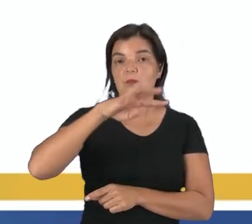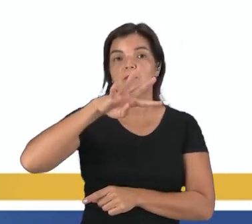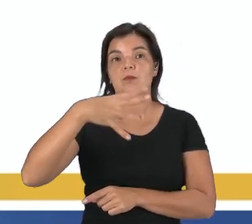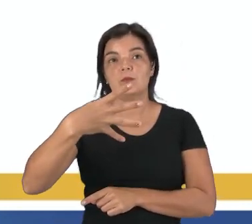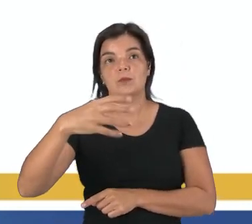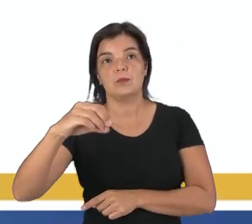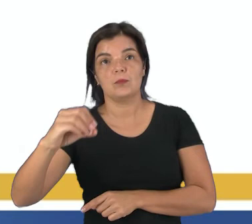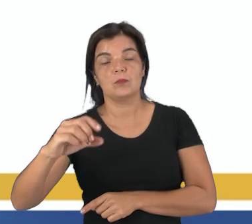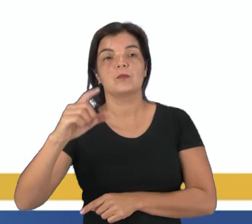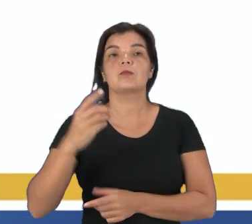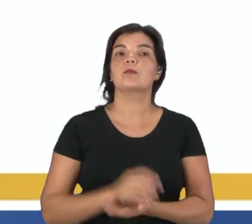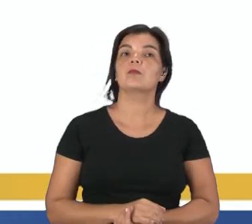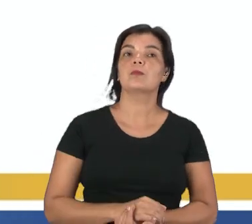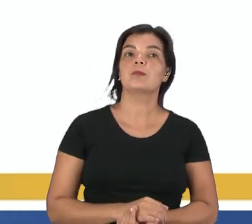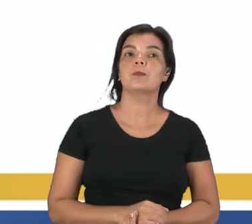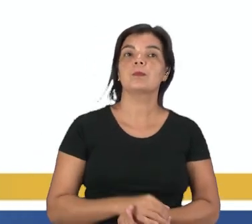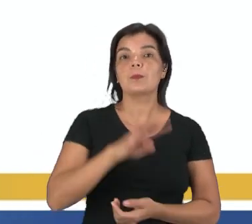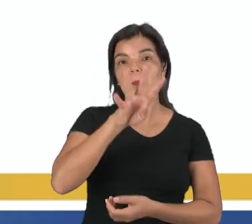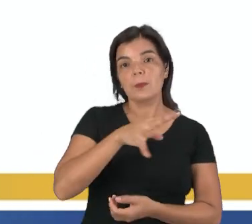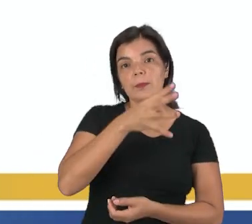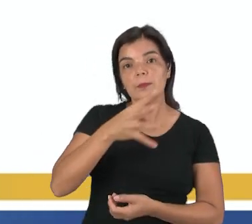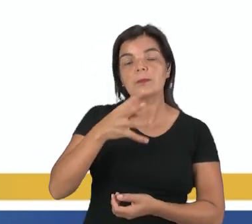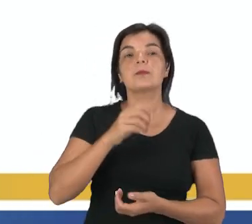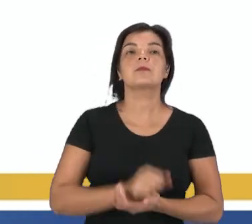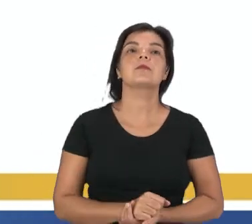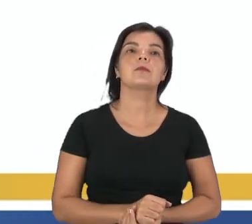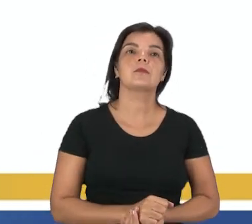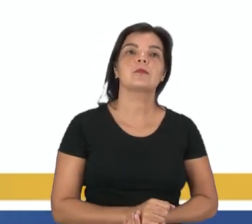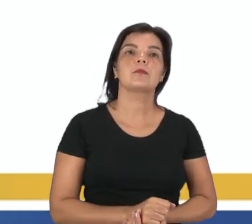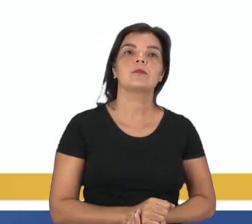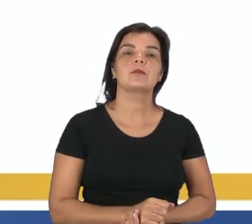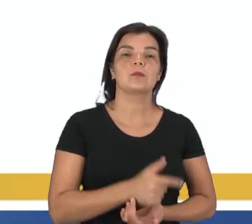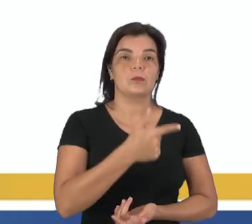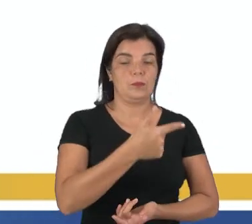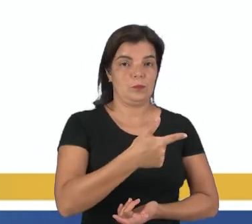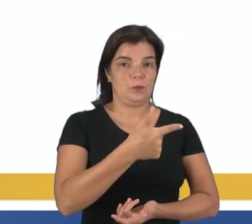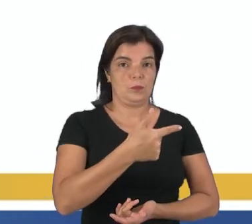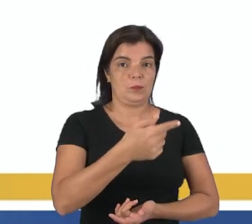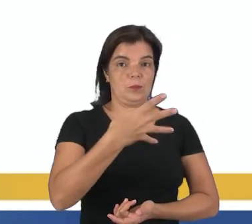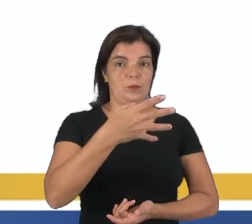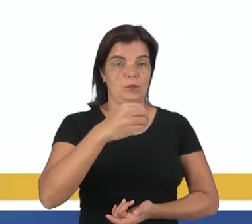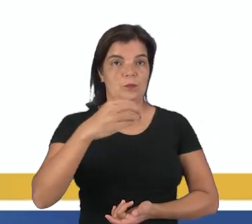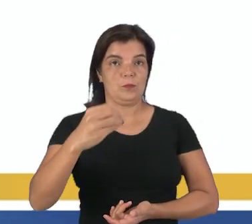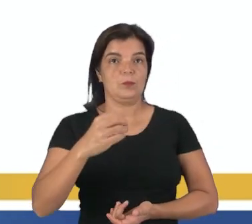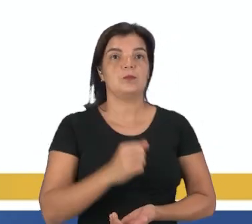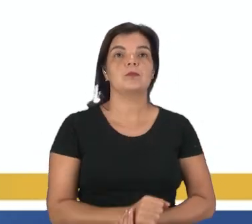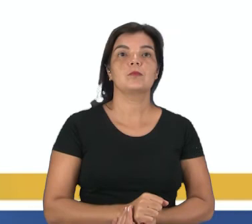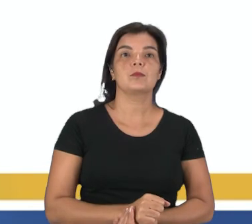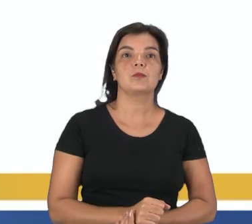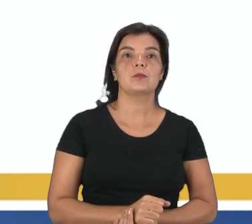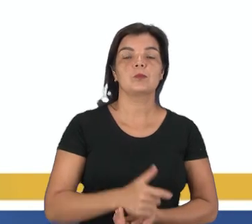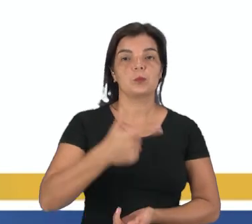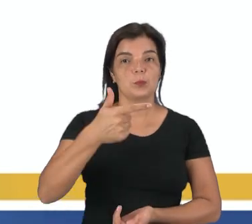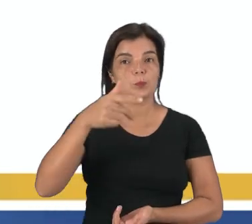dia. E aí eu faço o meu quadro lá. Eu tenho que a vazão em litros é 2.400.